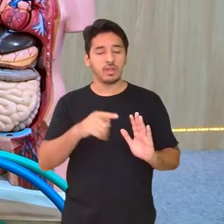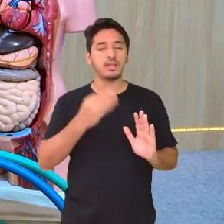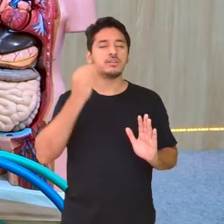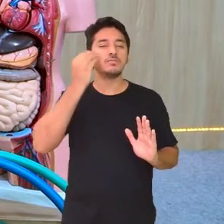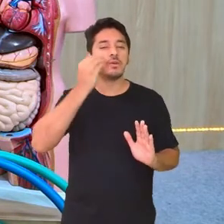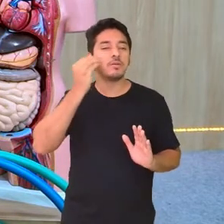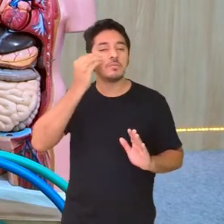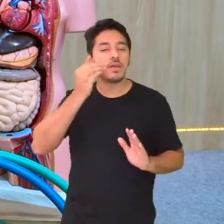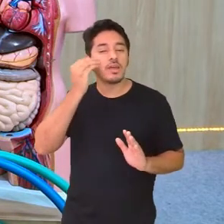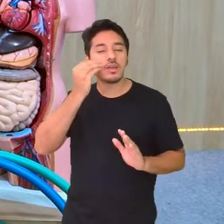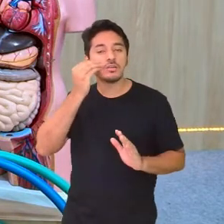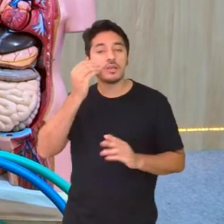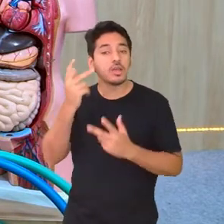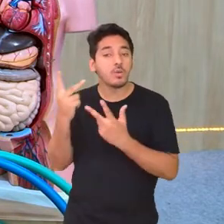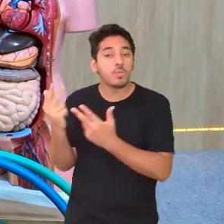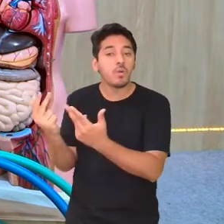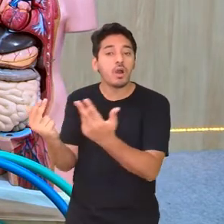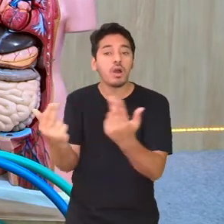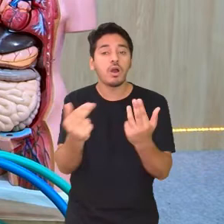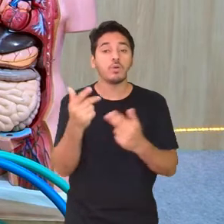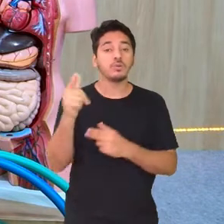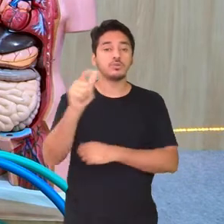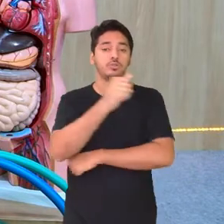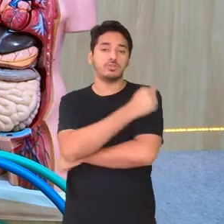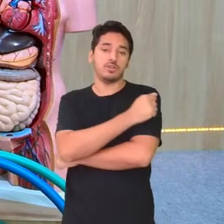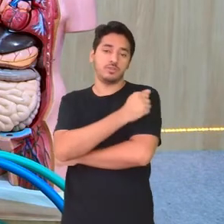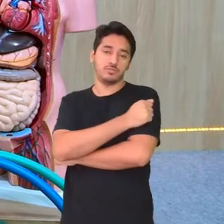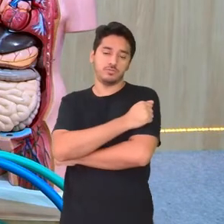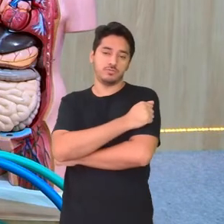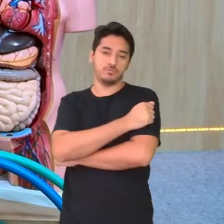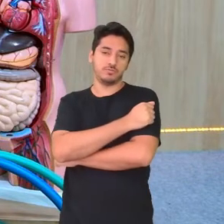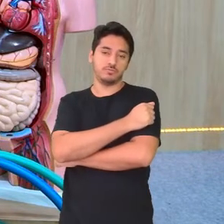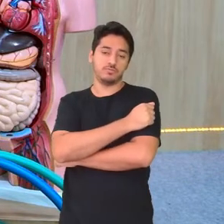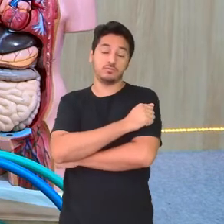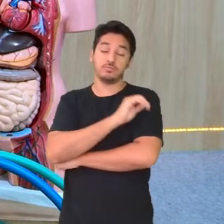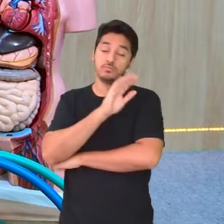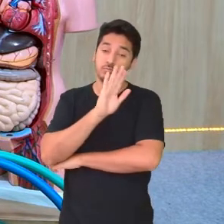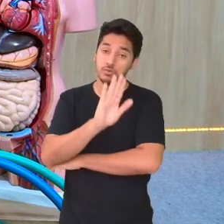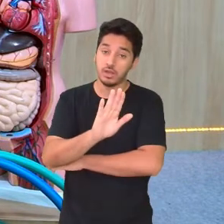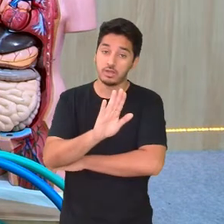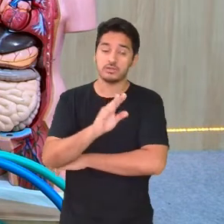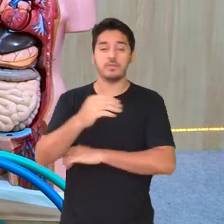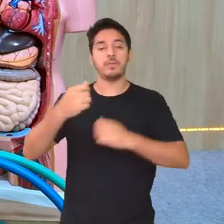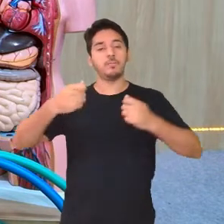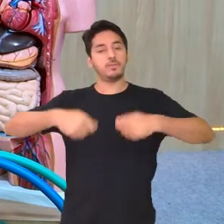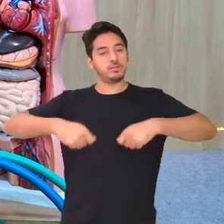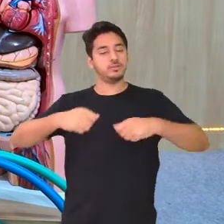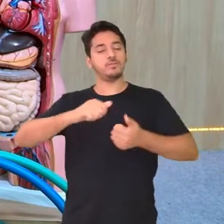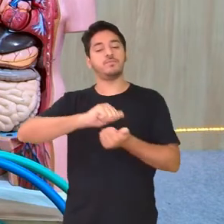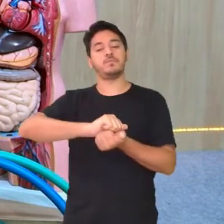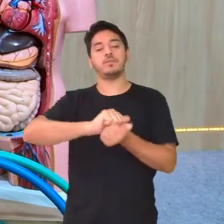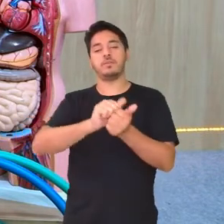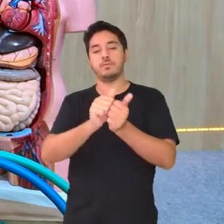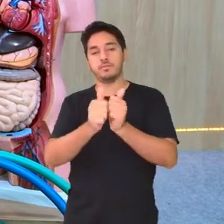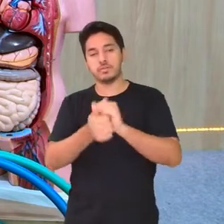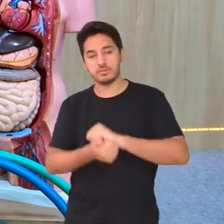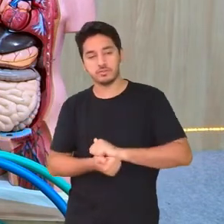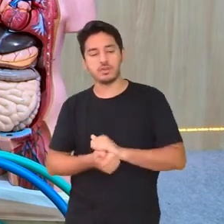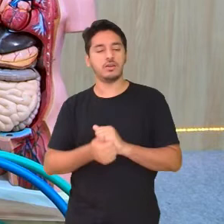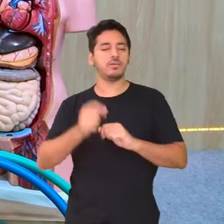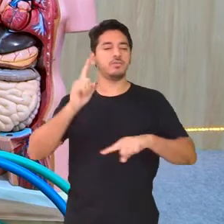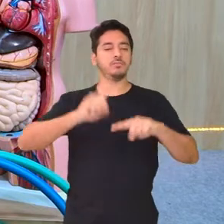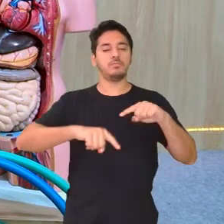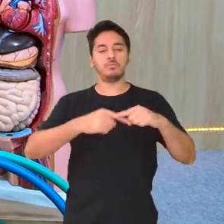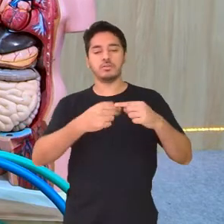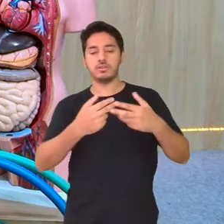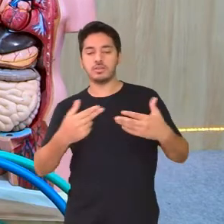experimente das mesmas experiências que os demais estudantes. Agora, precisa de uma adaptação, de um material,